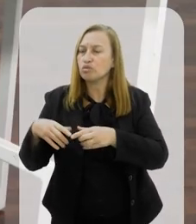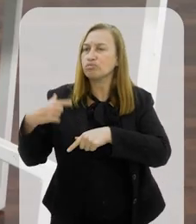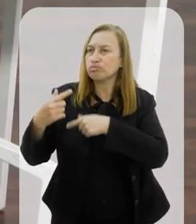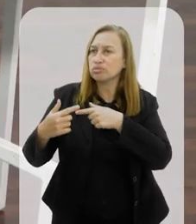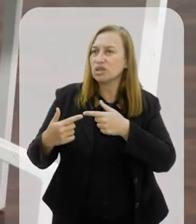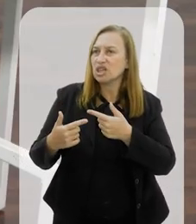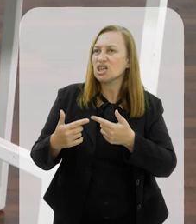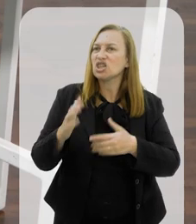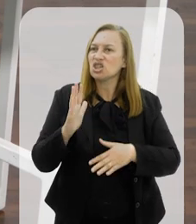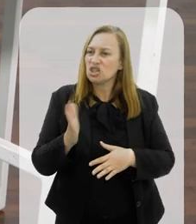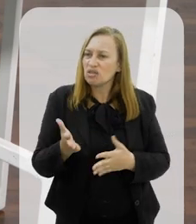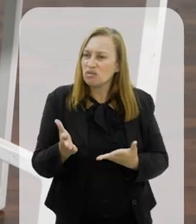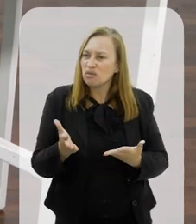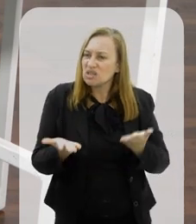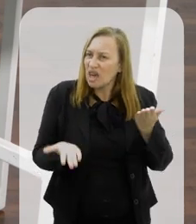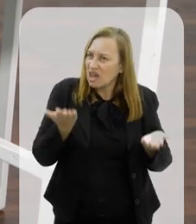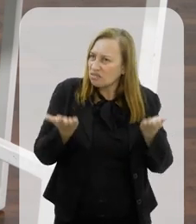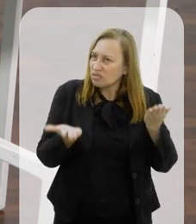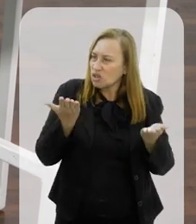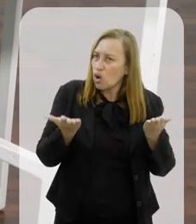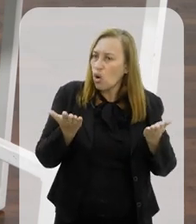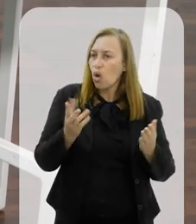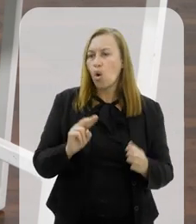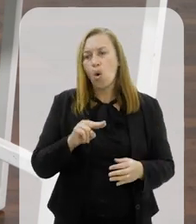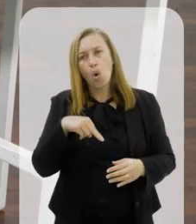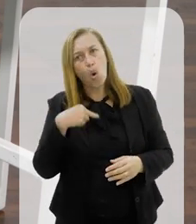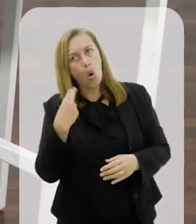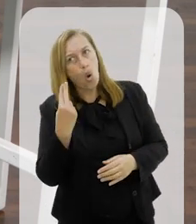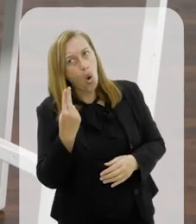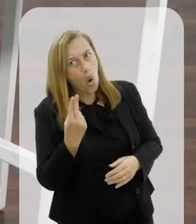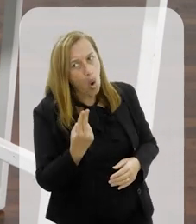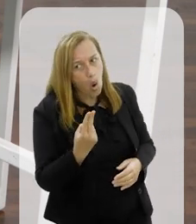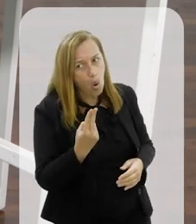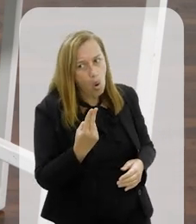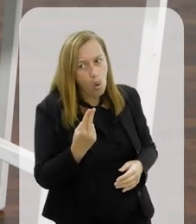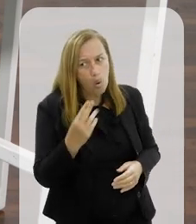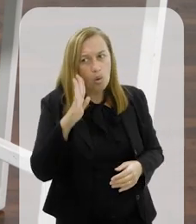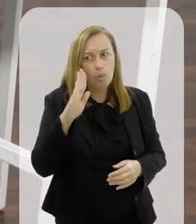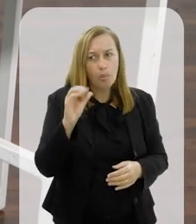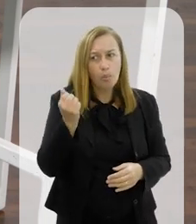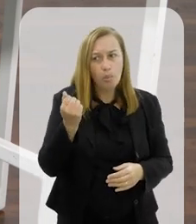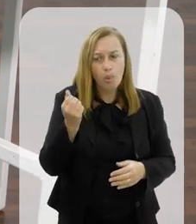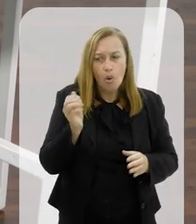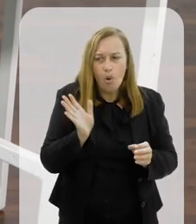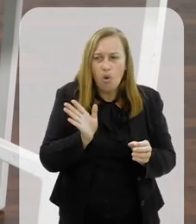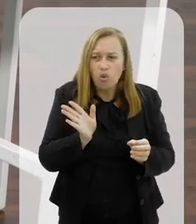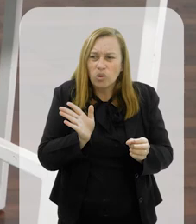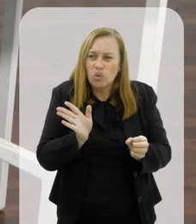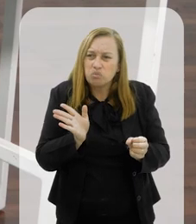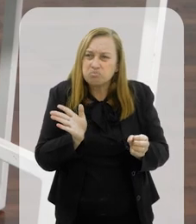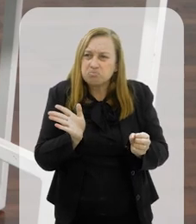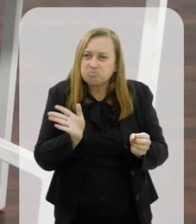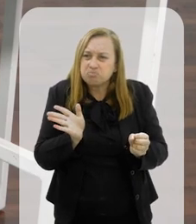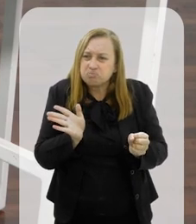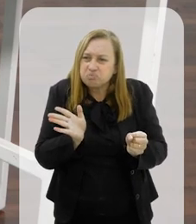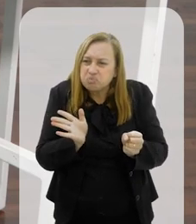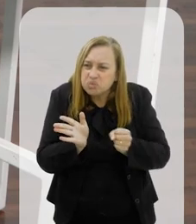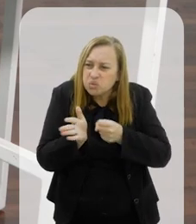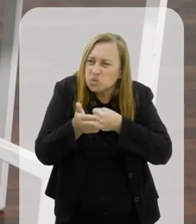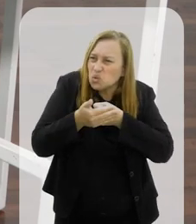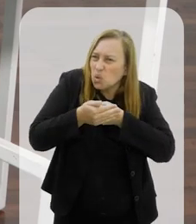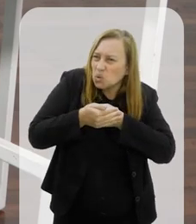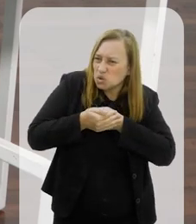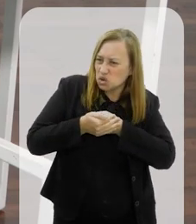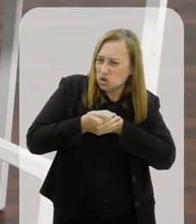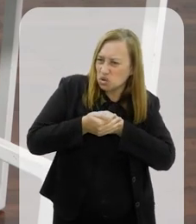estão estáveis ou a grande bolha que pessoal fala de bolha bolha vamos falar da bolha então a bolha do Carnaval